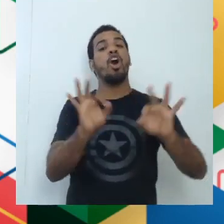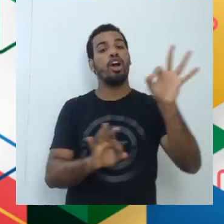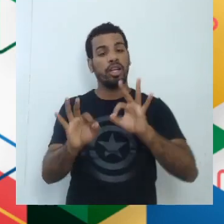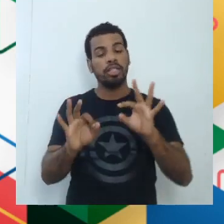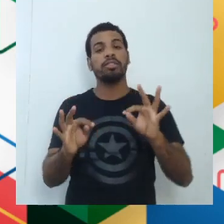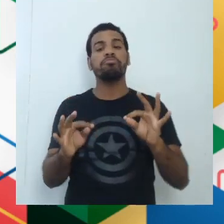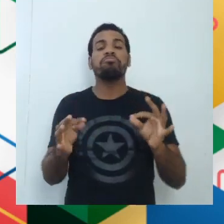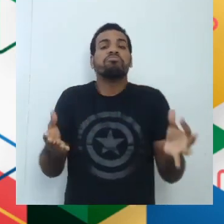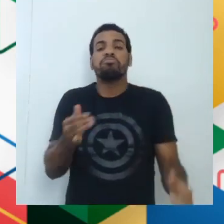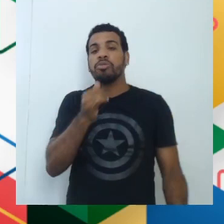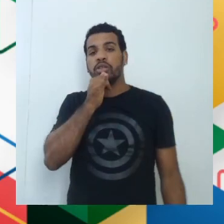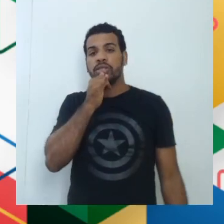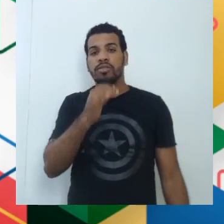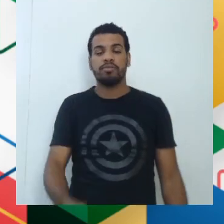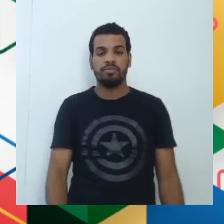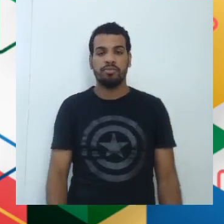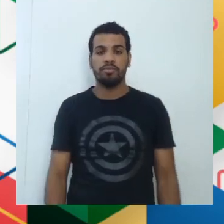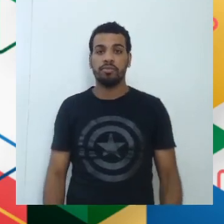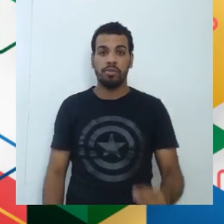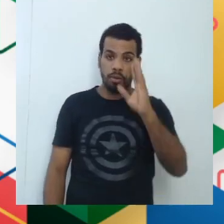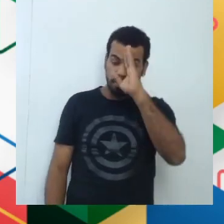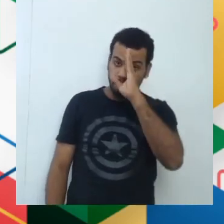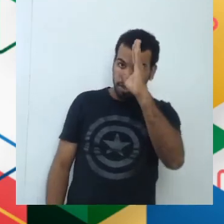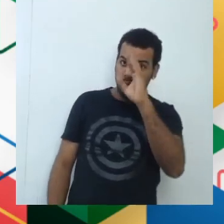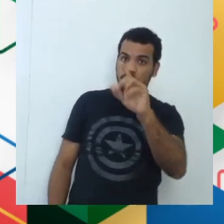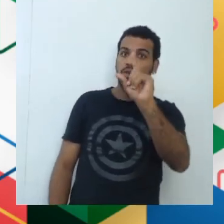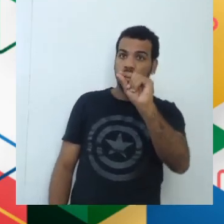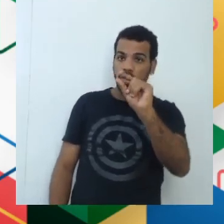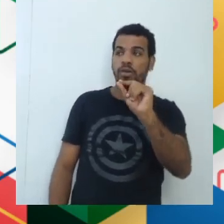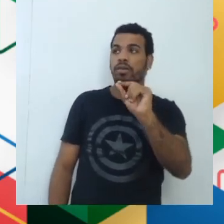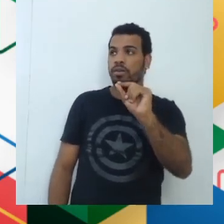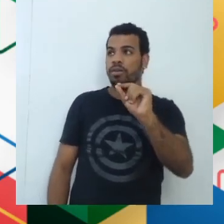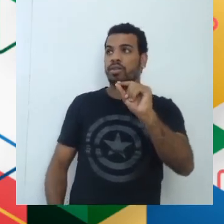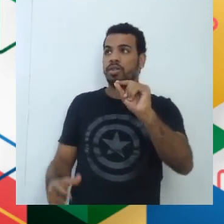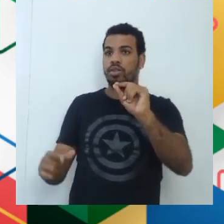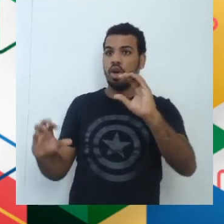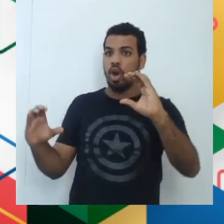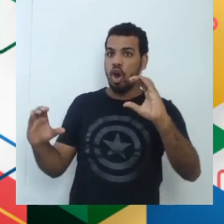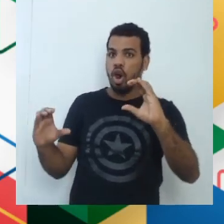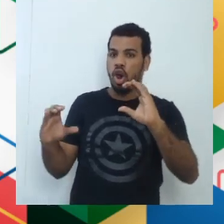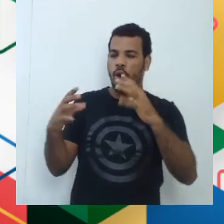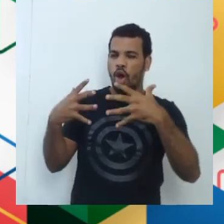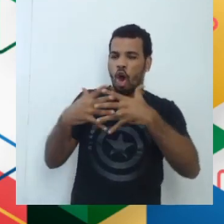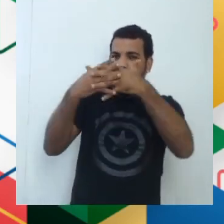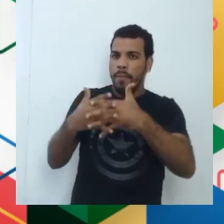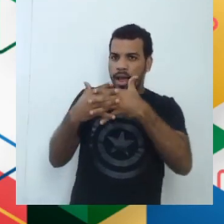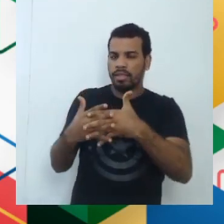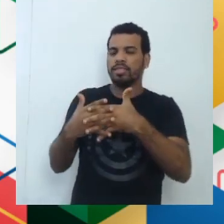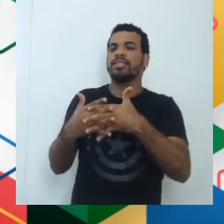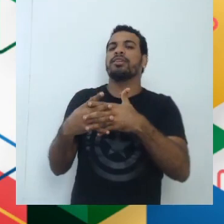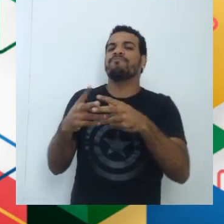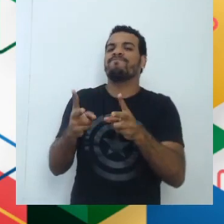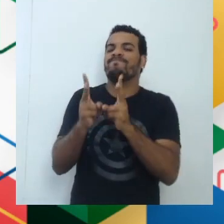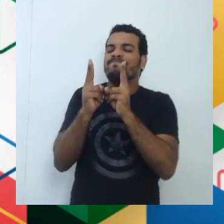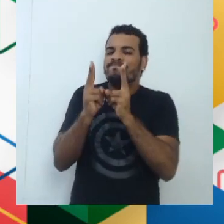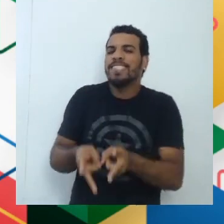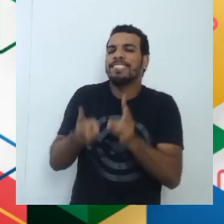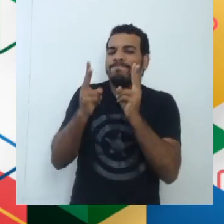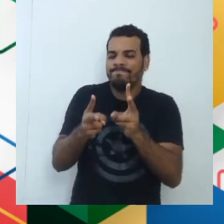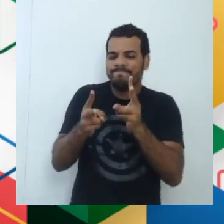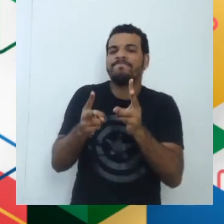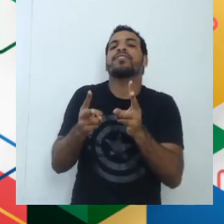Ou seja, principalmente através de relações complexas e constantes que